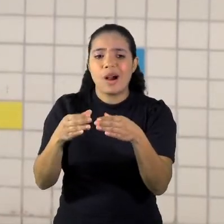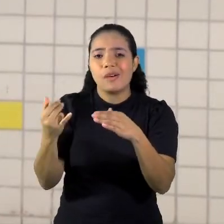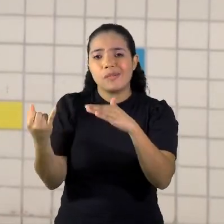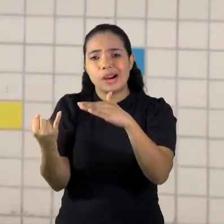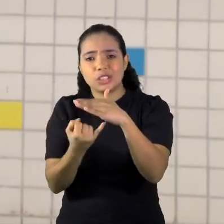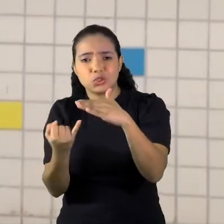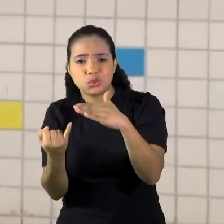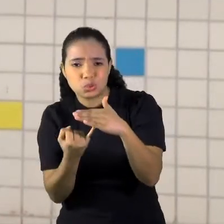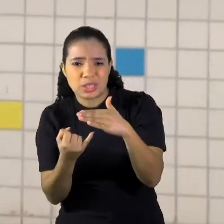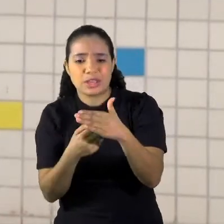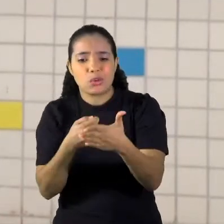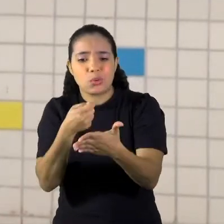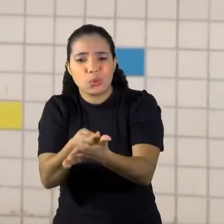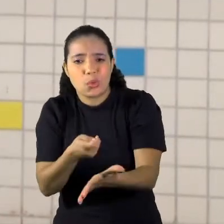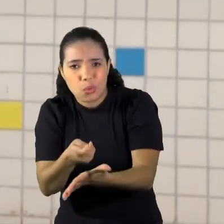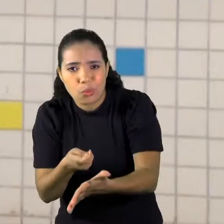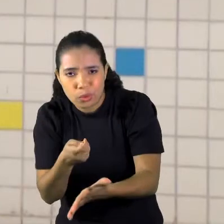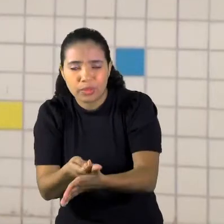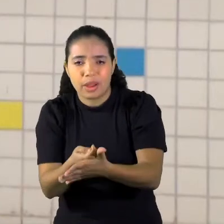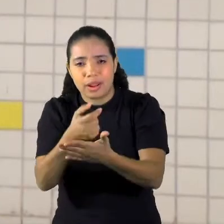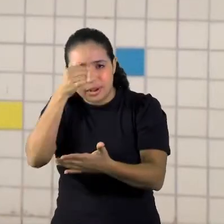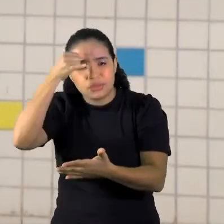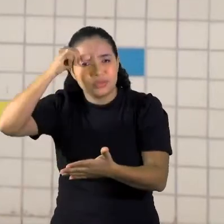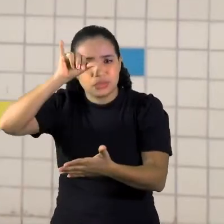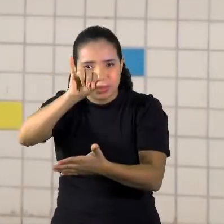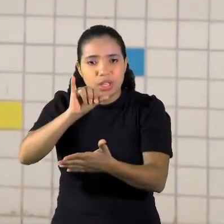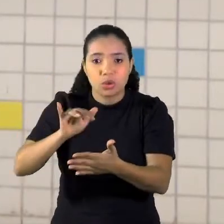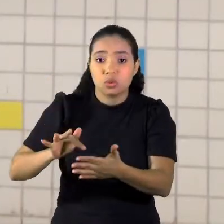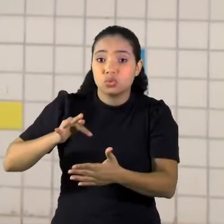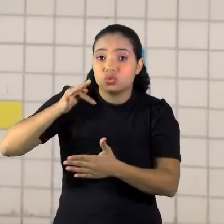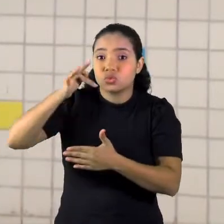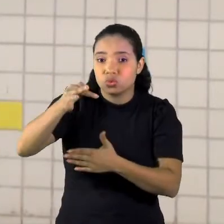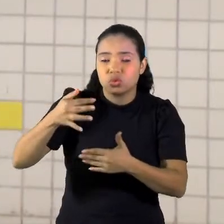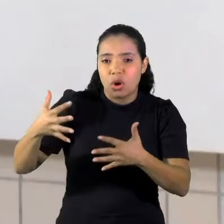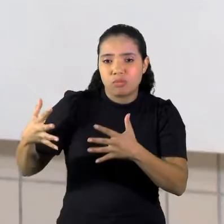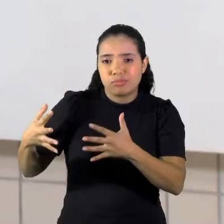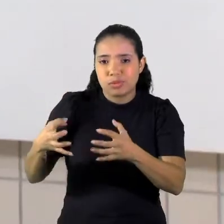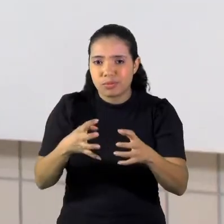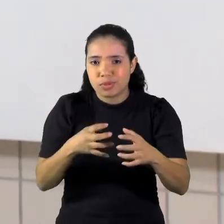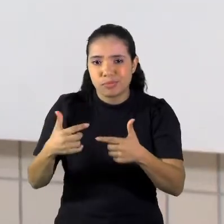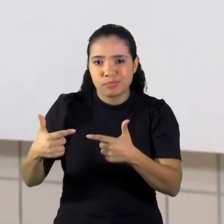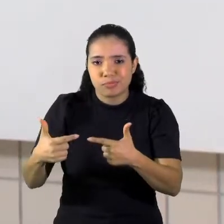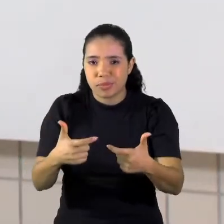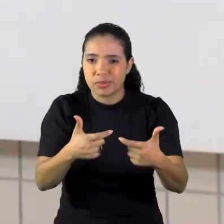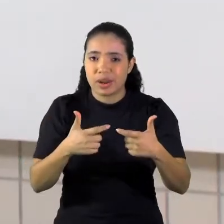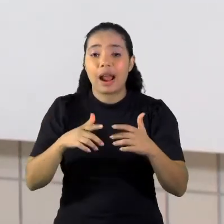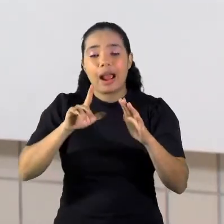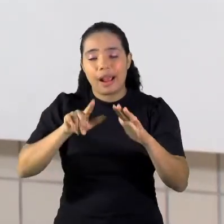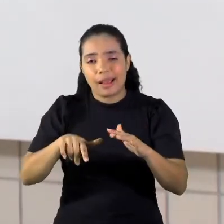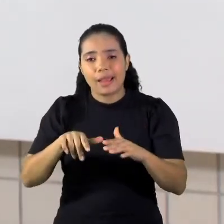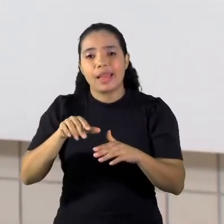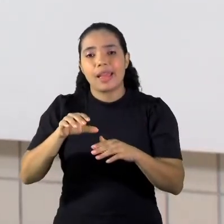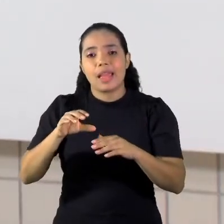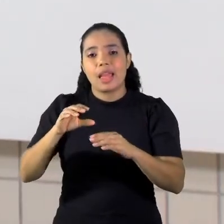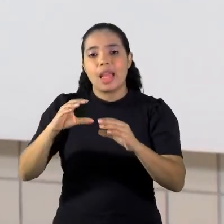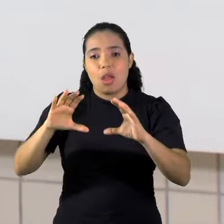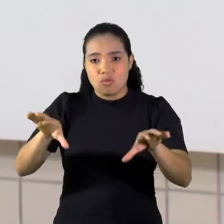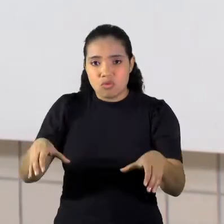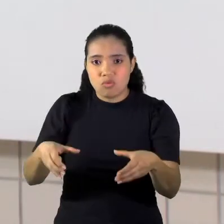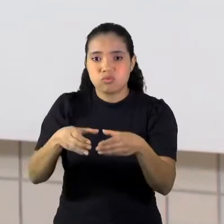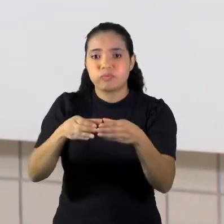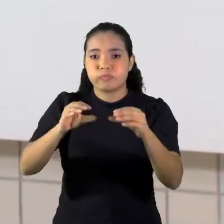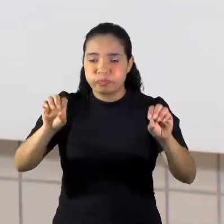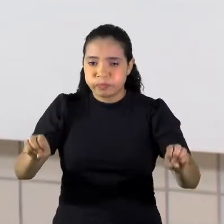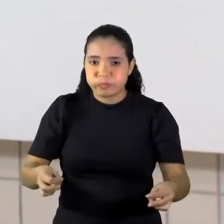vai lutar para evitar futuros conflitos. Esta foi a Organização